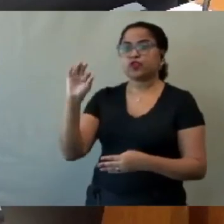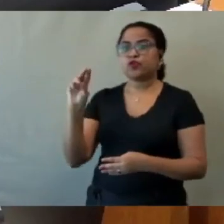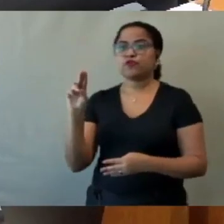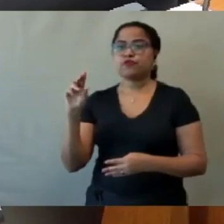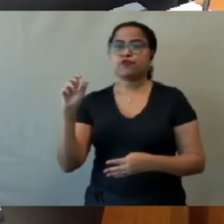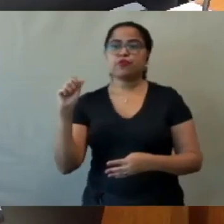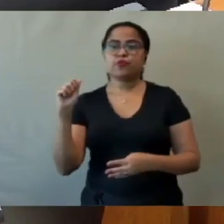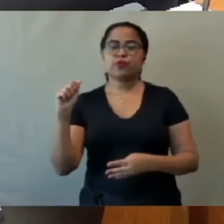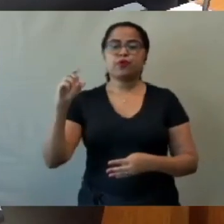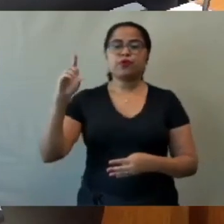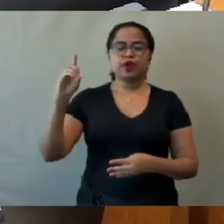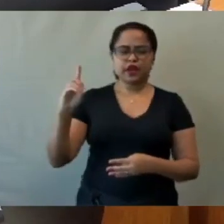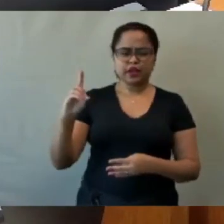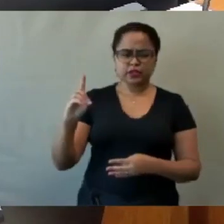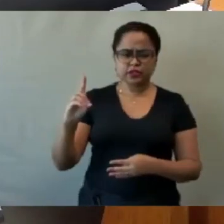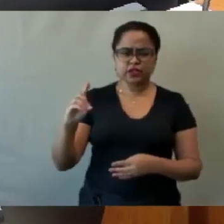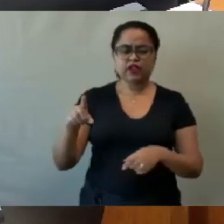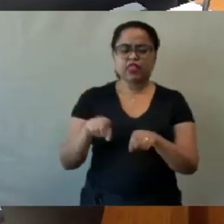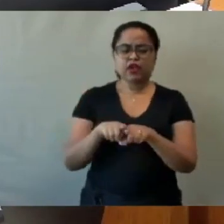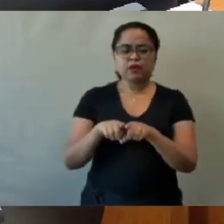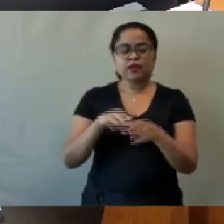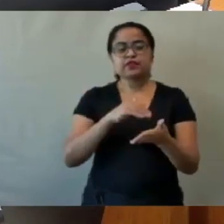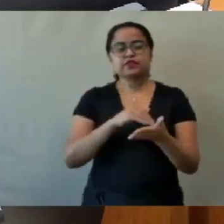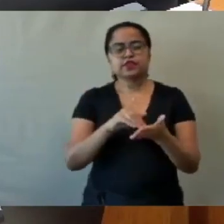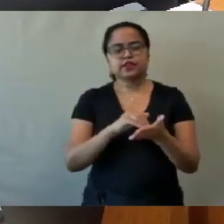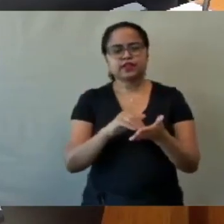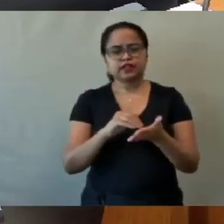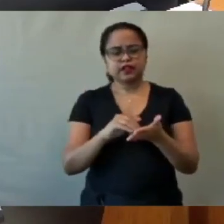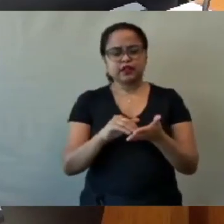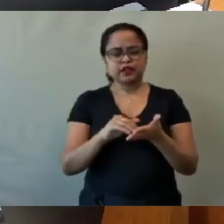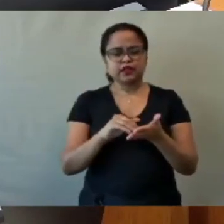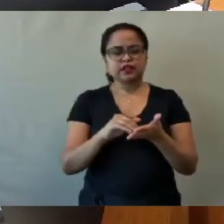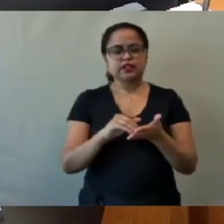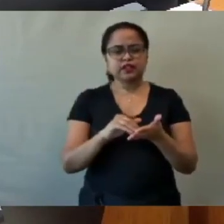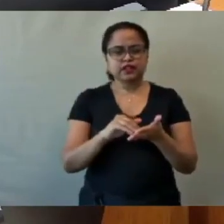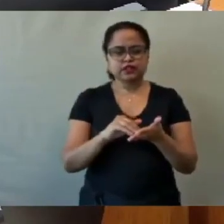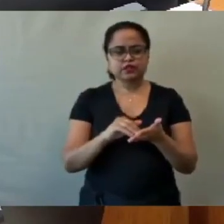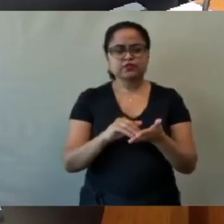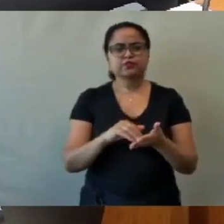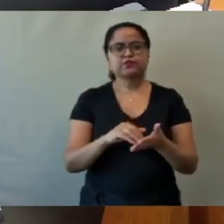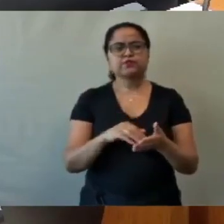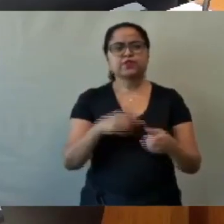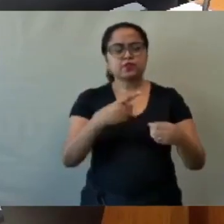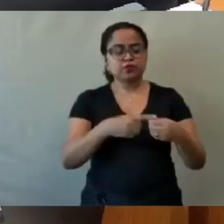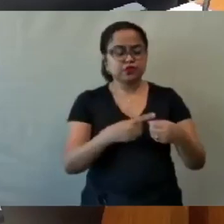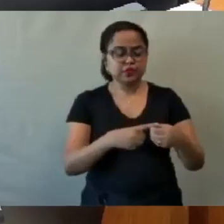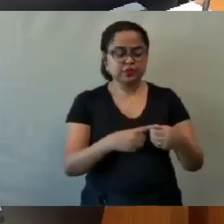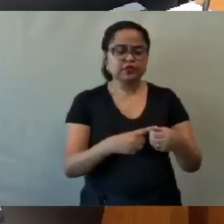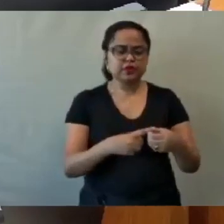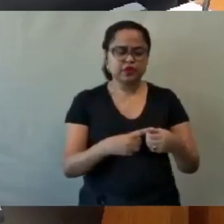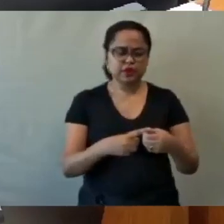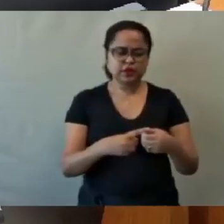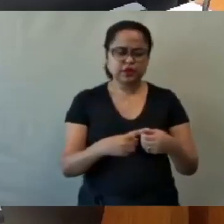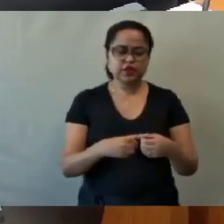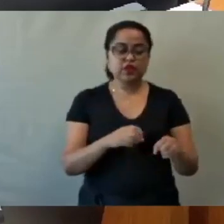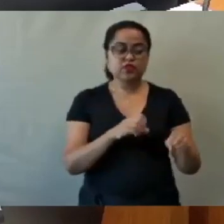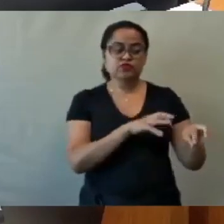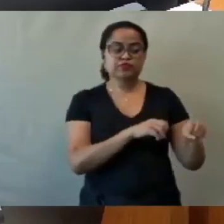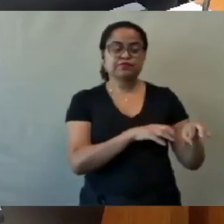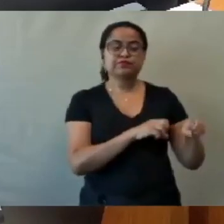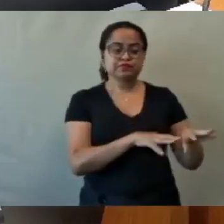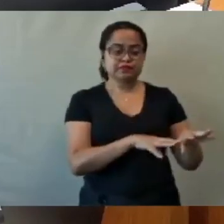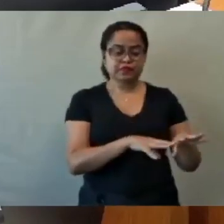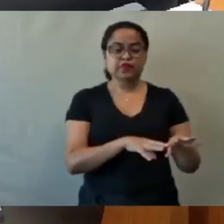Fuad, e secretário municipal, não, e secretário municipal de